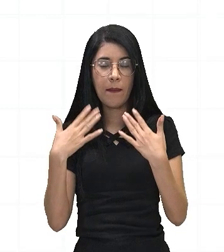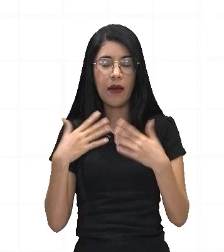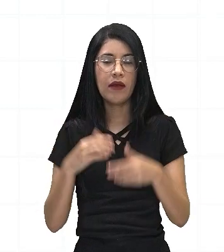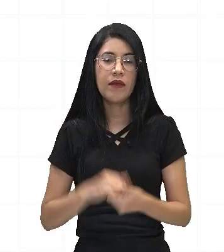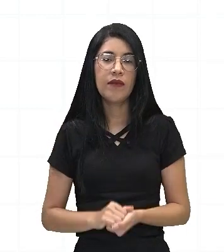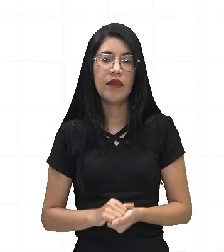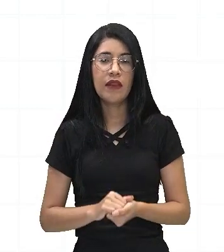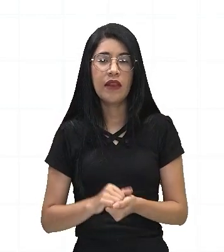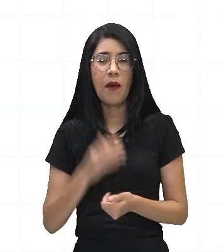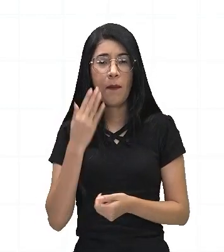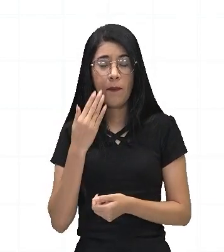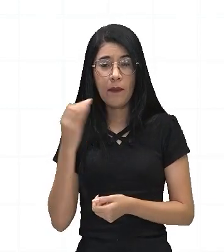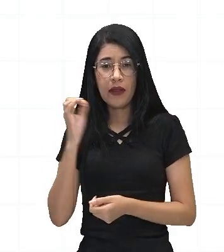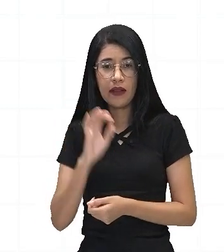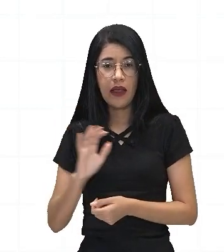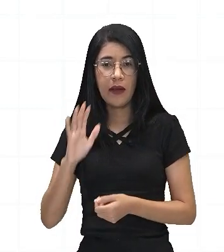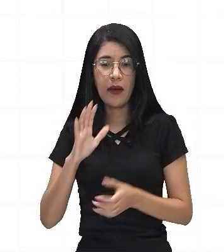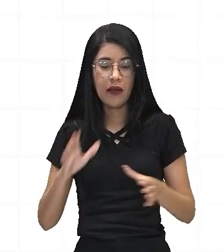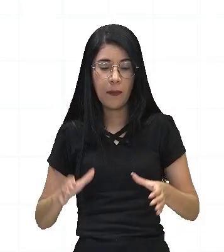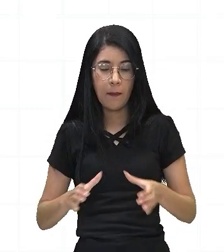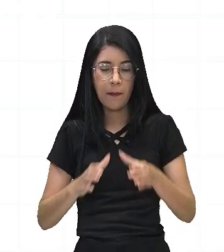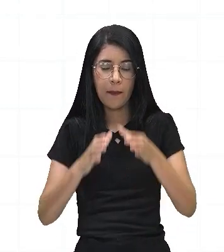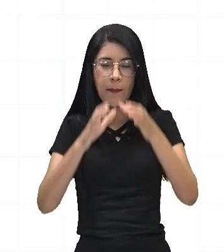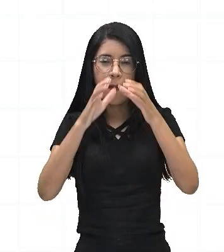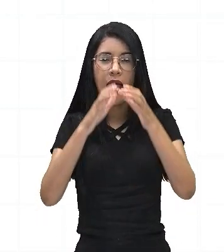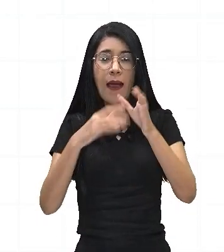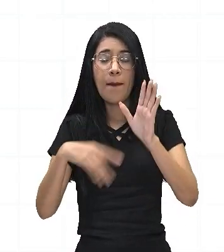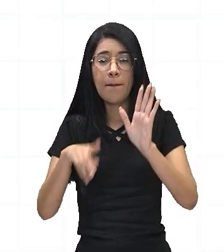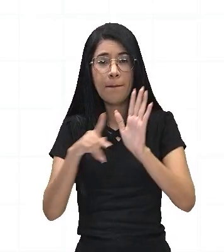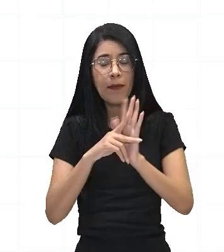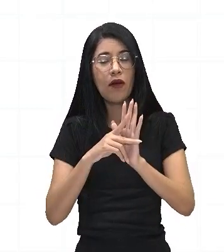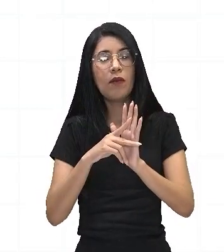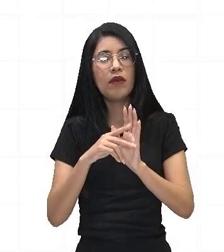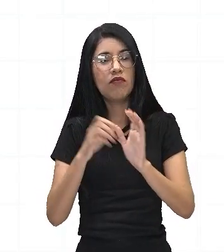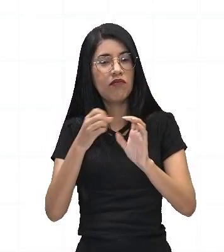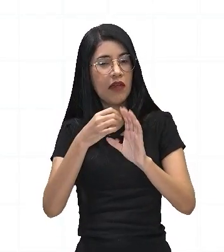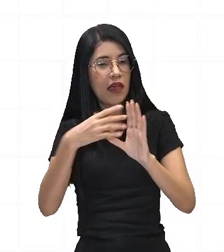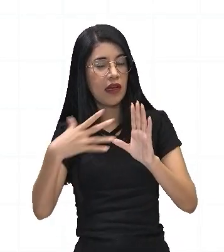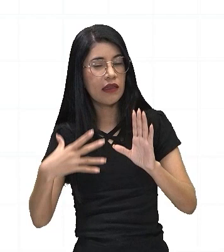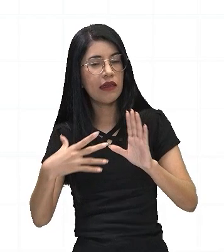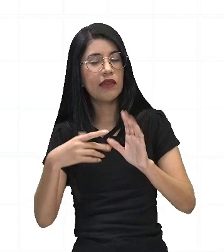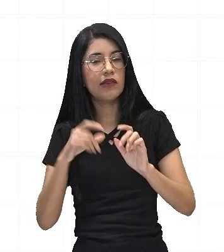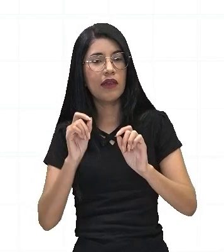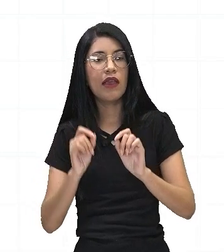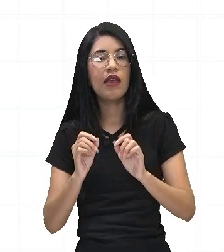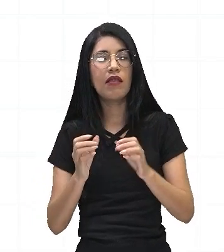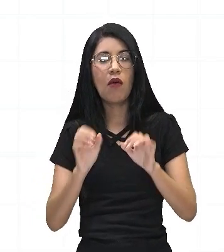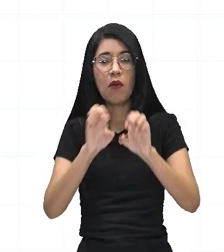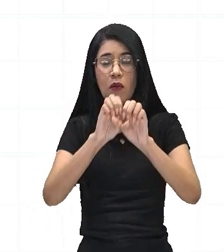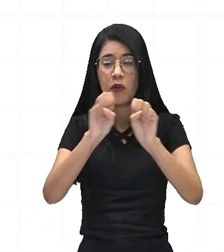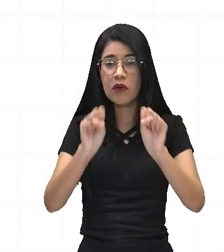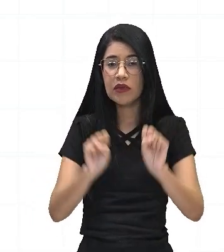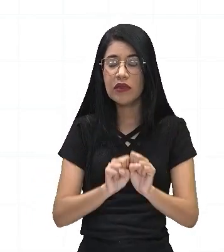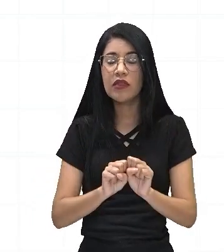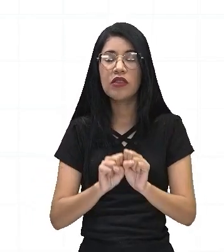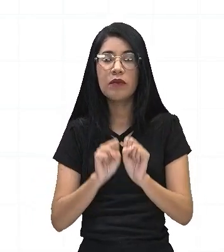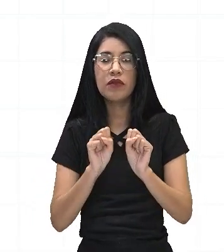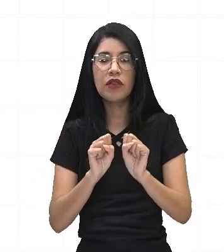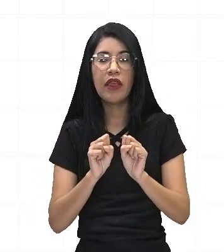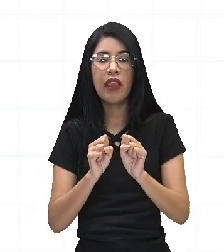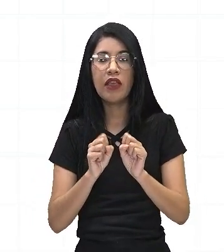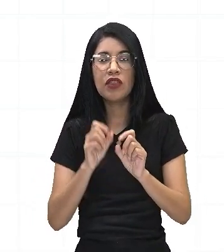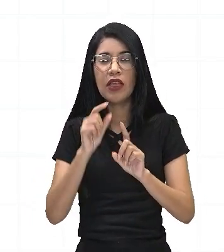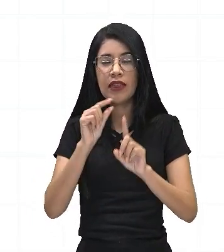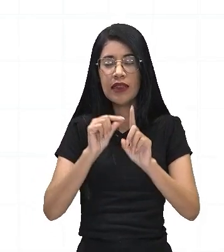você observa nessa imagem, são características das usinas nucleares e elas fazem parte de um sistema de resfriamento e não